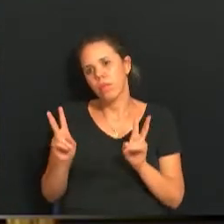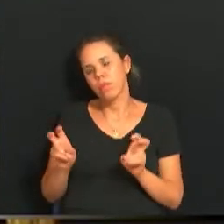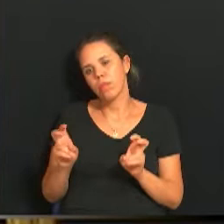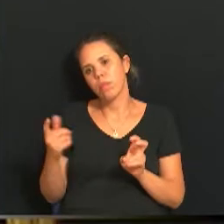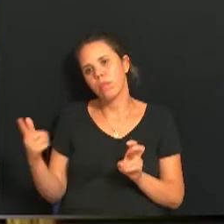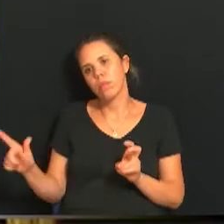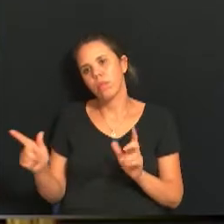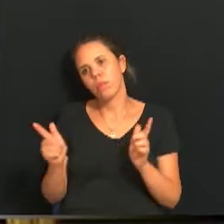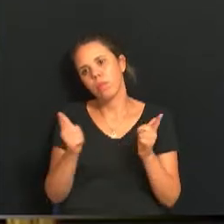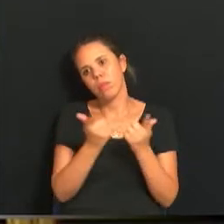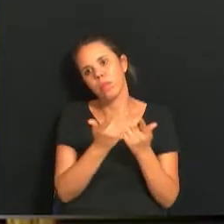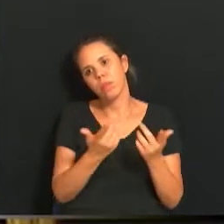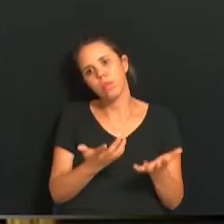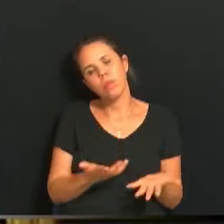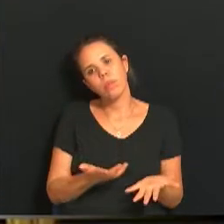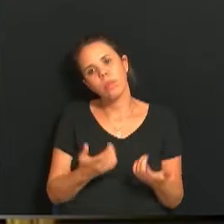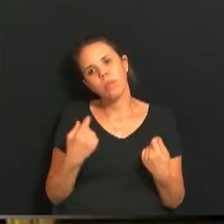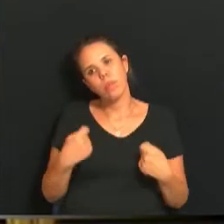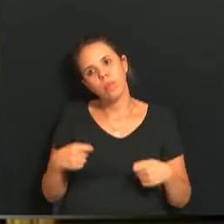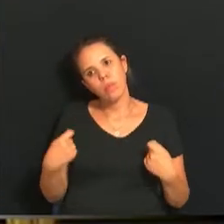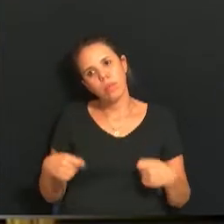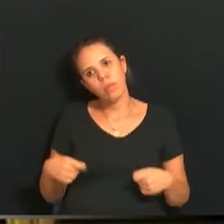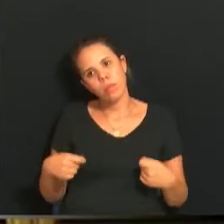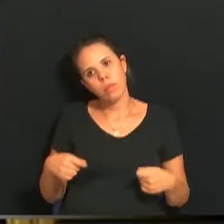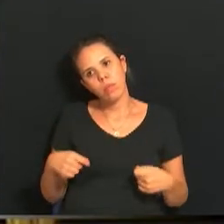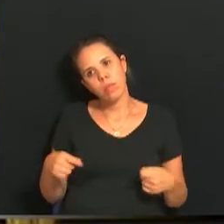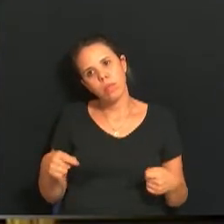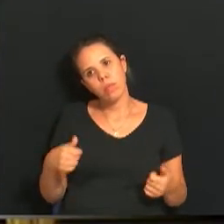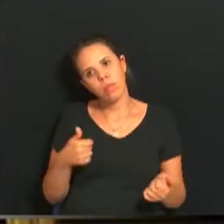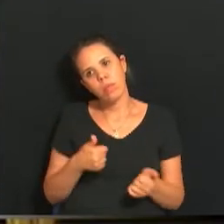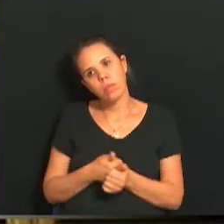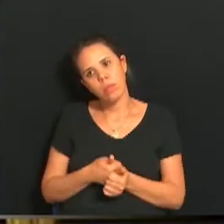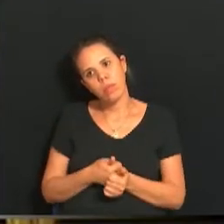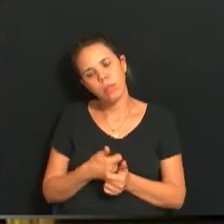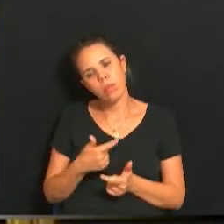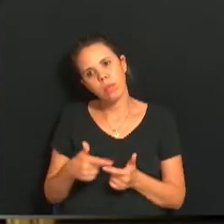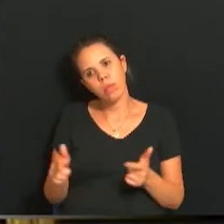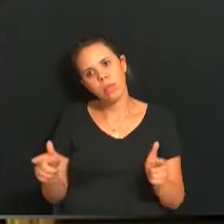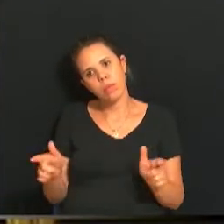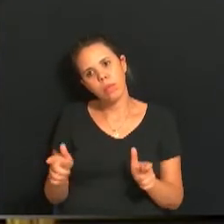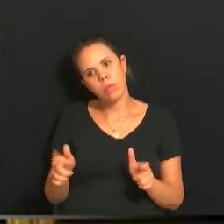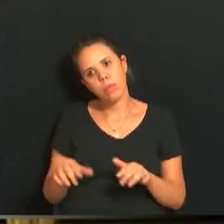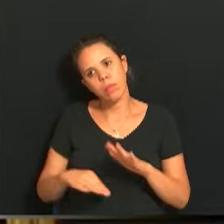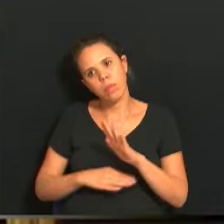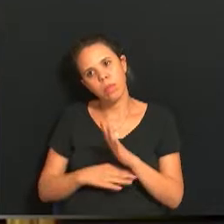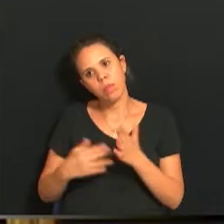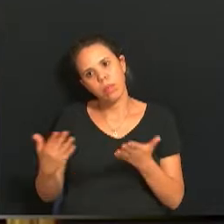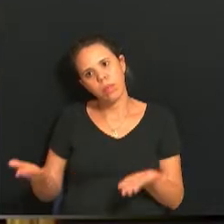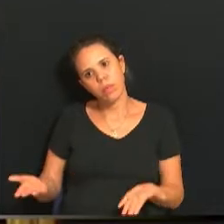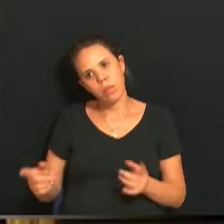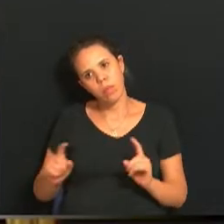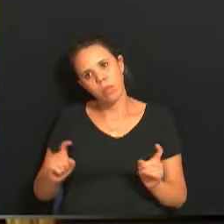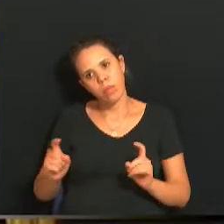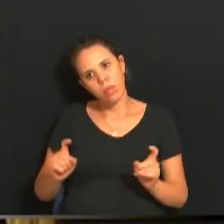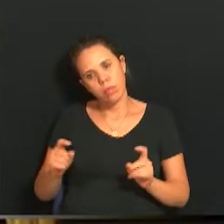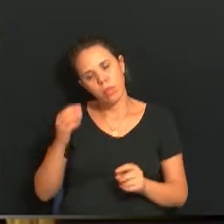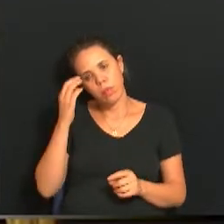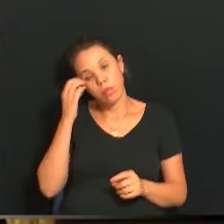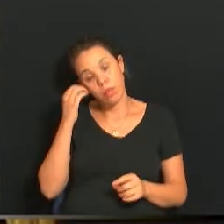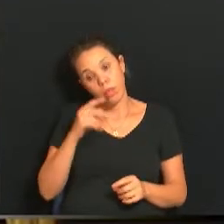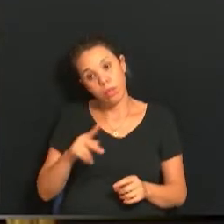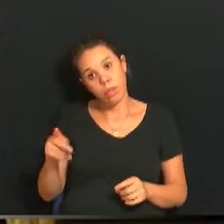grupos também que a gente precisa encurtar esse tipo de situação, e a Casa Legislativa, essa audiência que o senhor preside